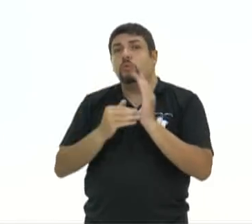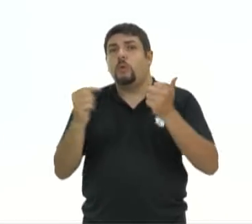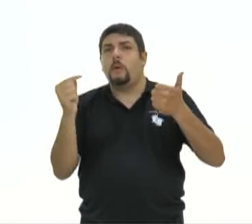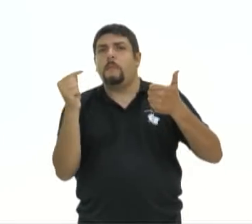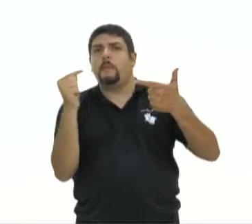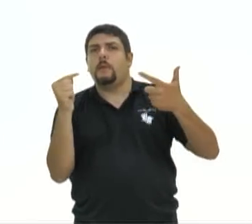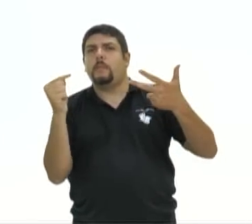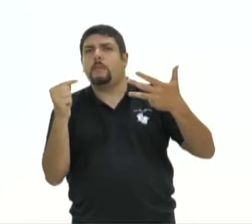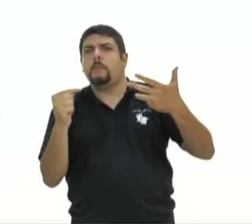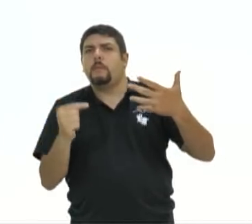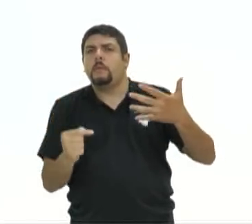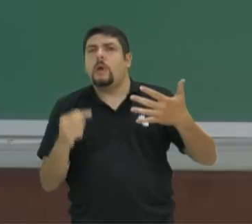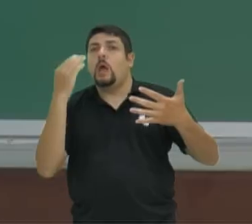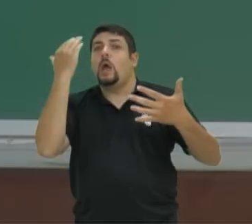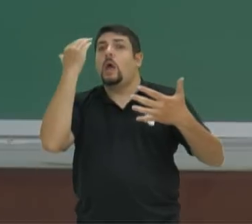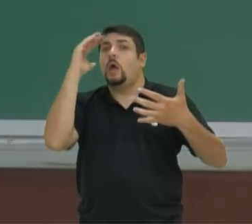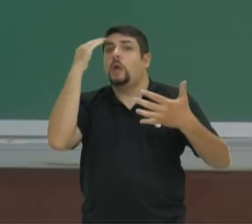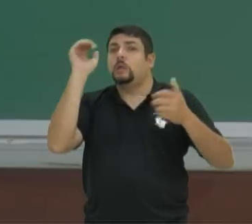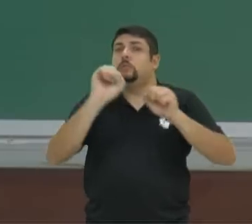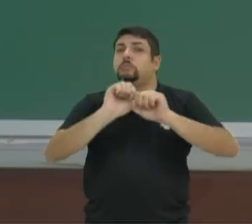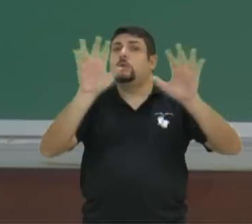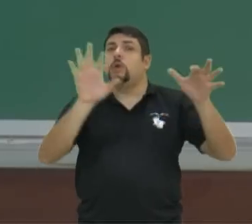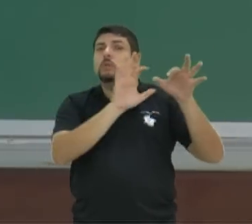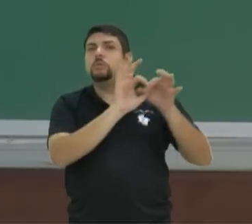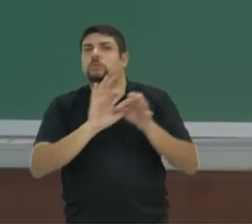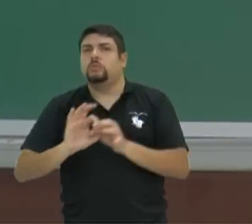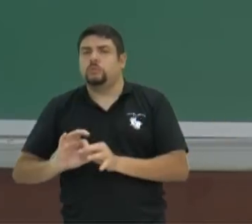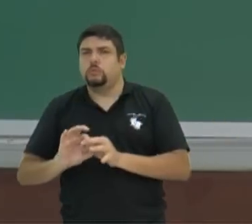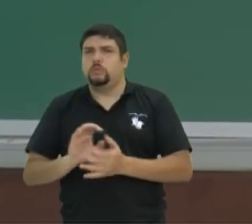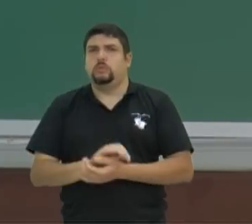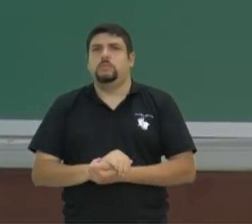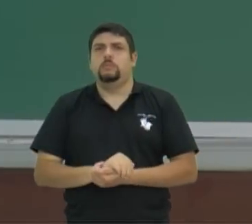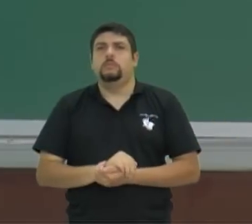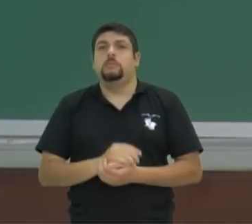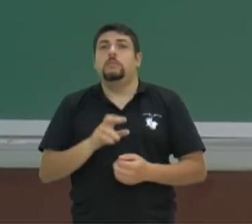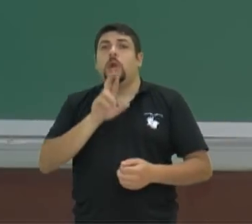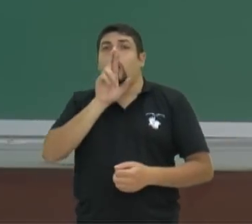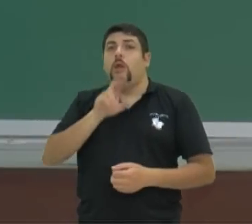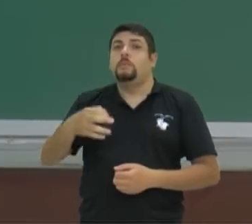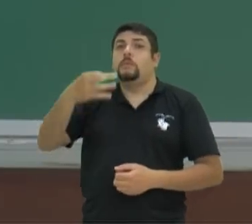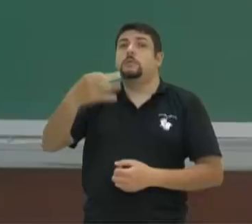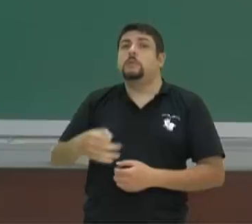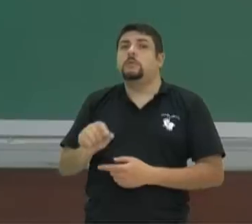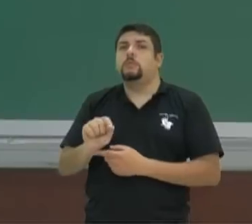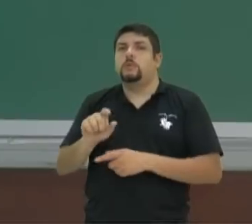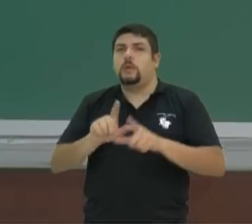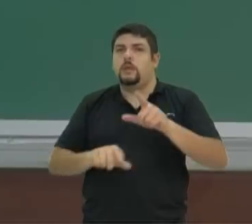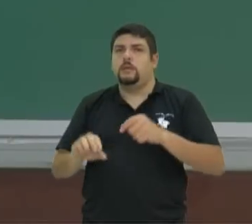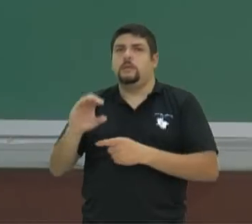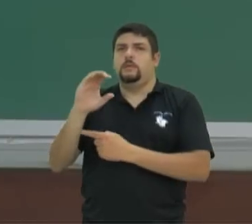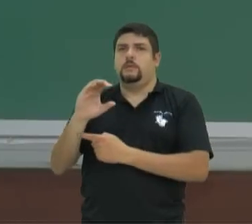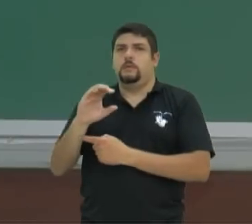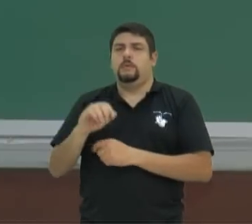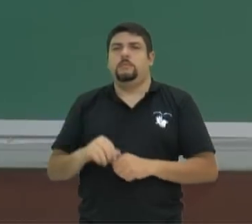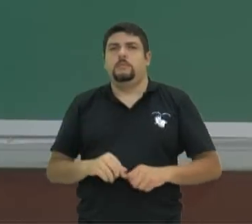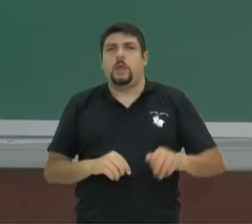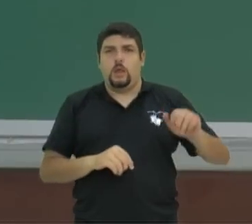sendo ofertados. Certo? Então, qual vai ser a nossa resposta correta? Letra